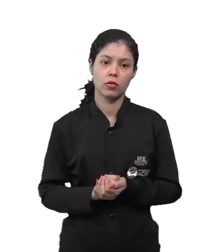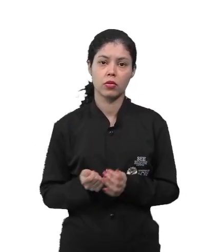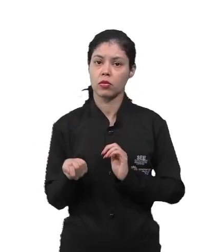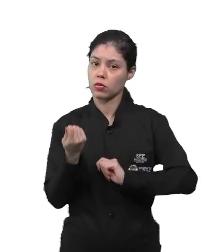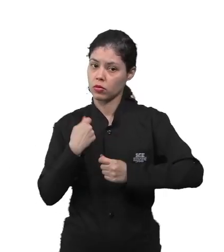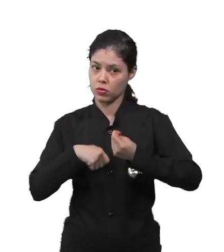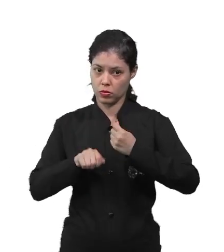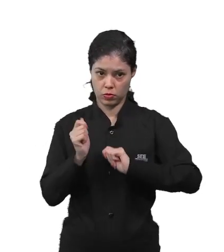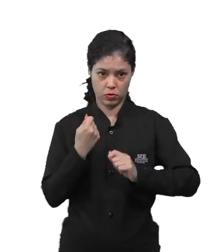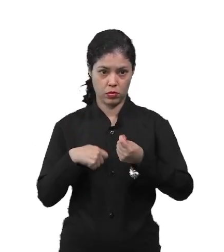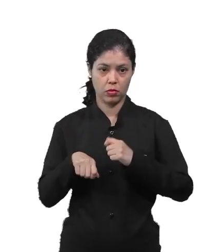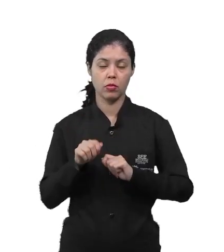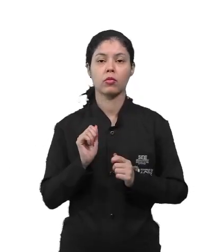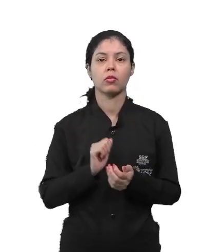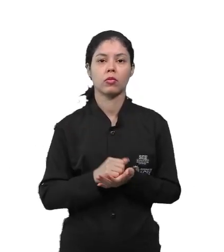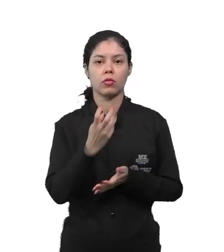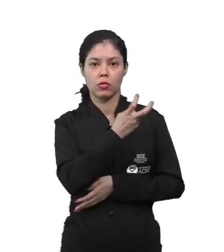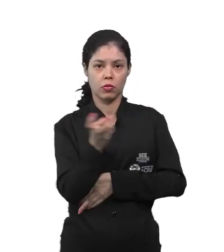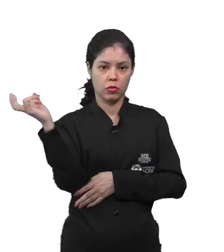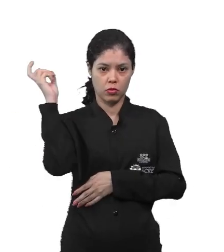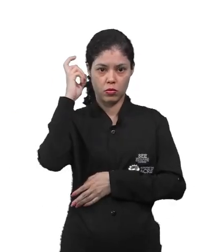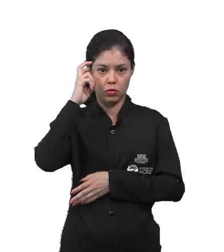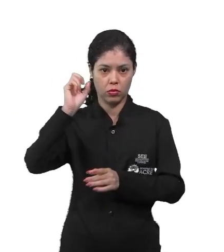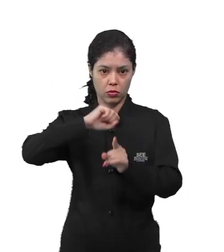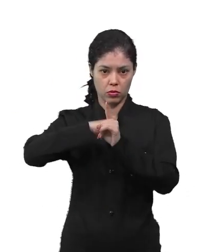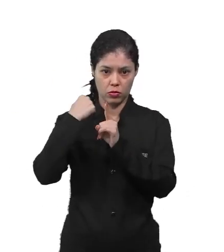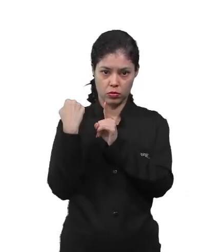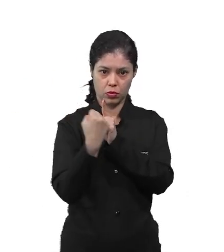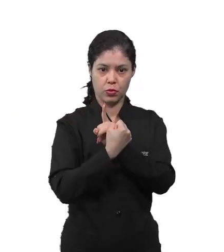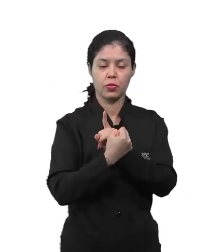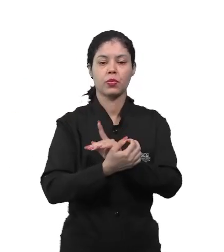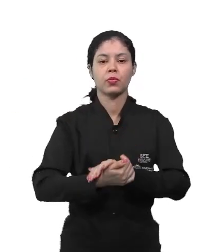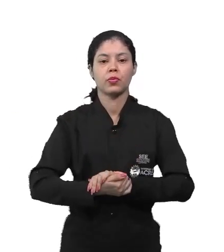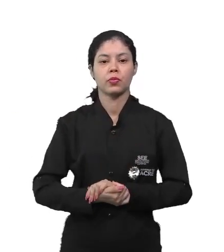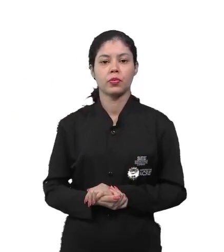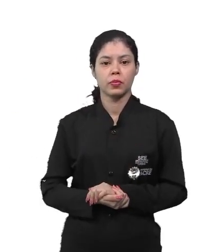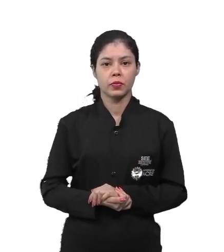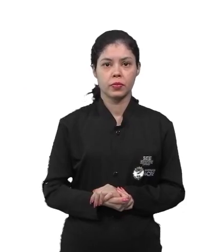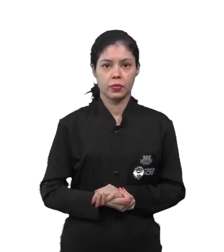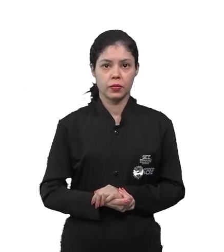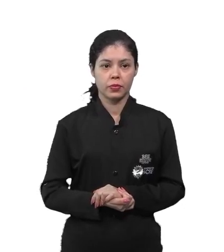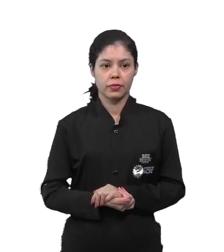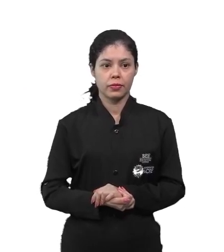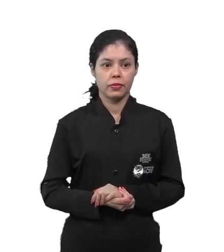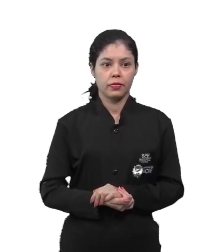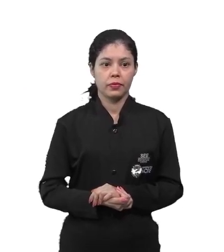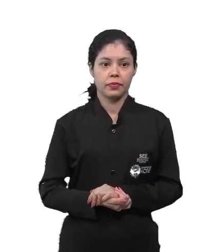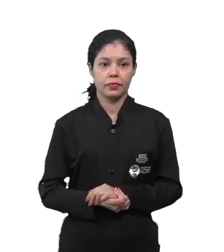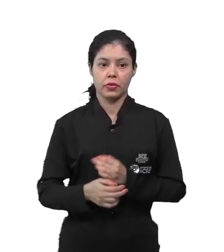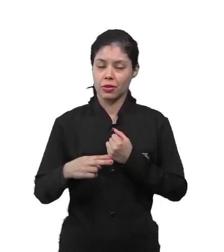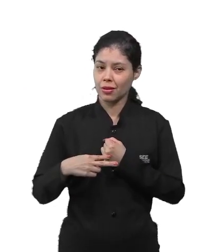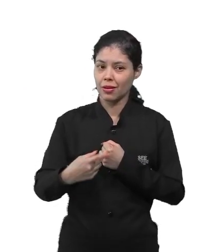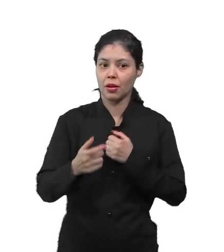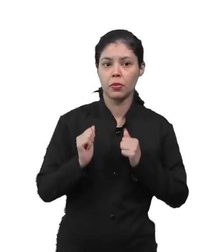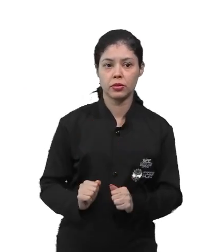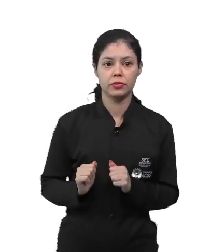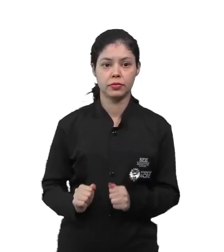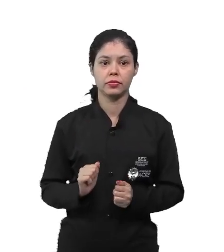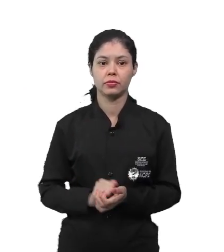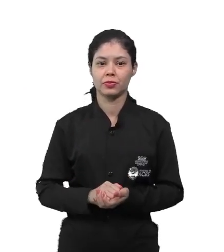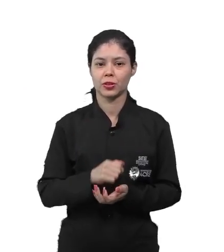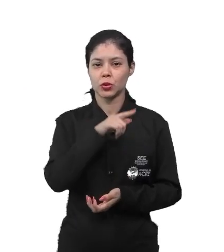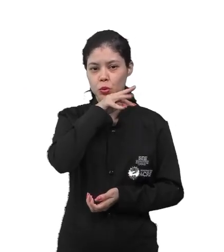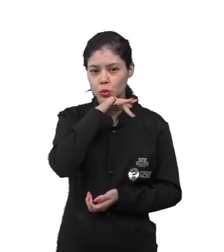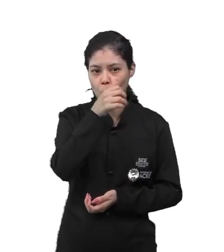fatores políticos, econômicos, culturais e sociais. As consequências podem